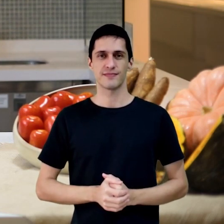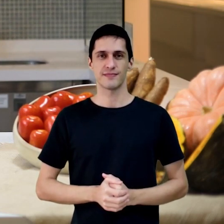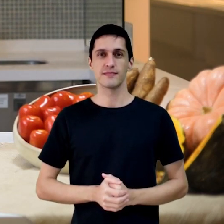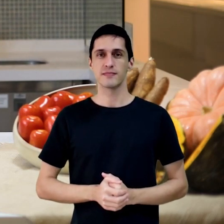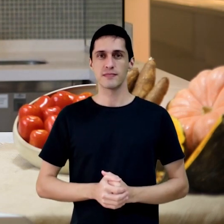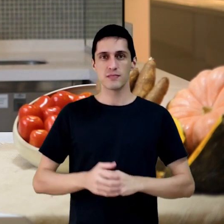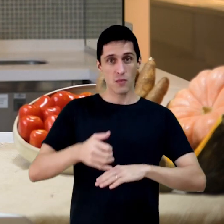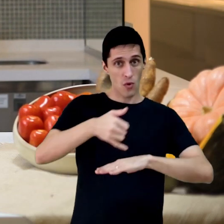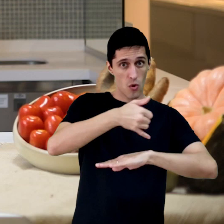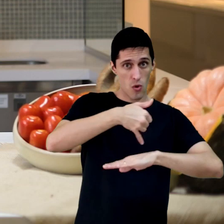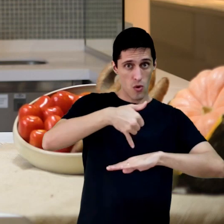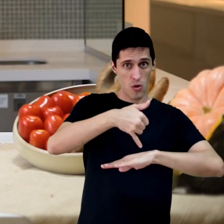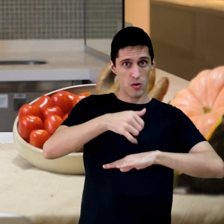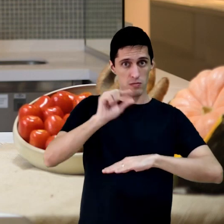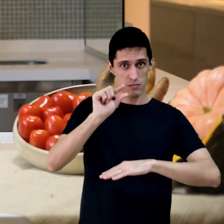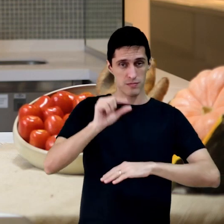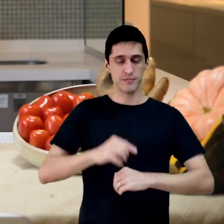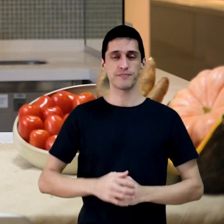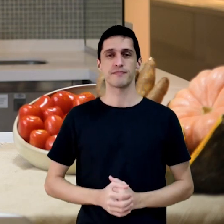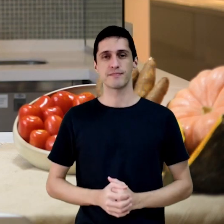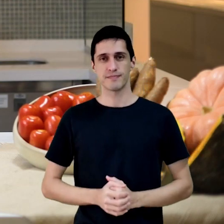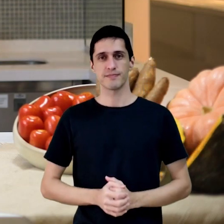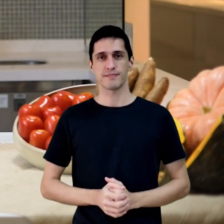um pouco de óleo.